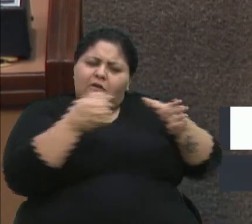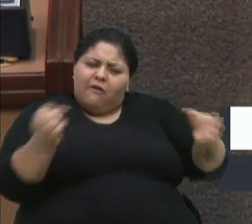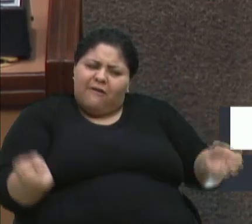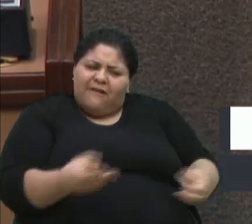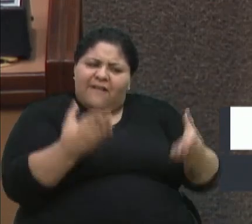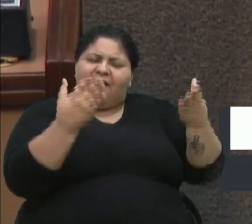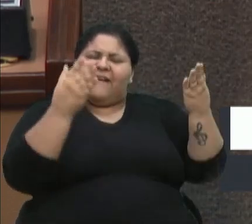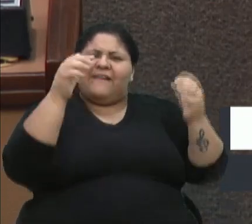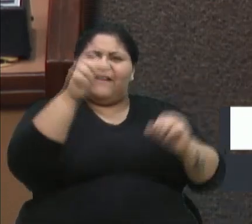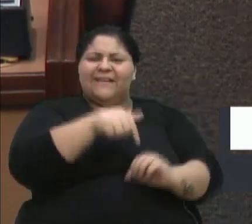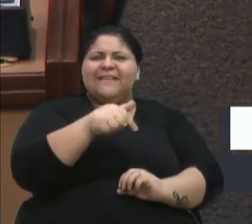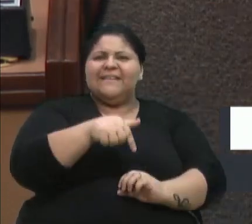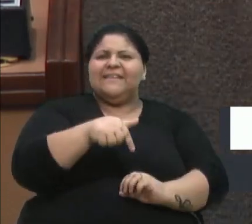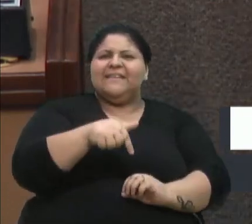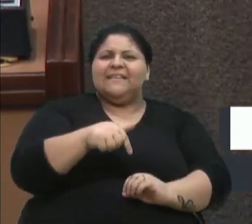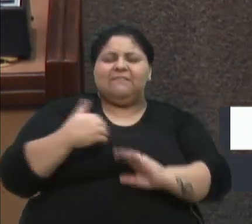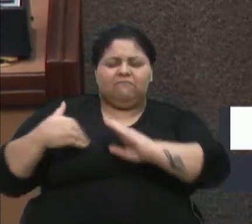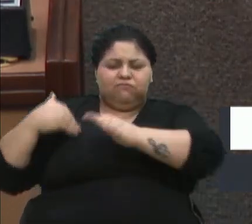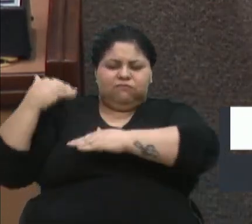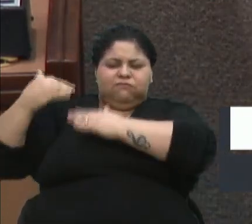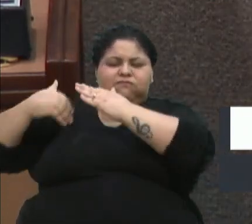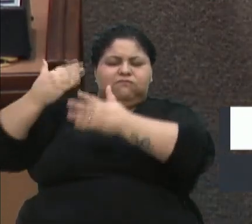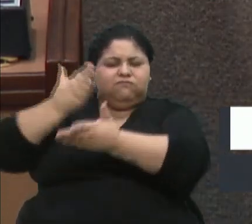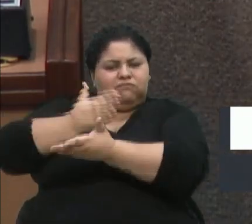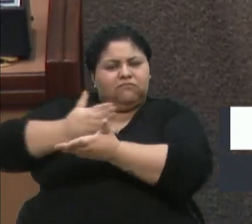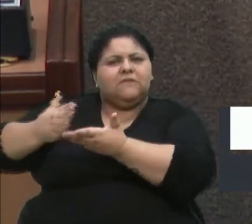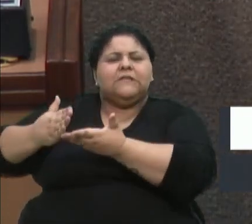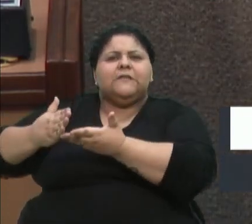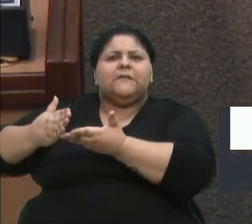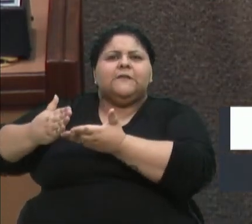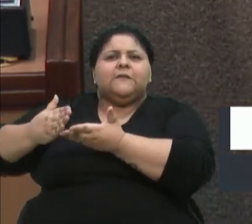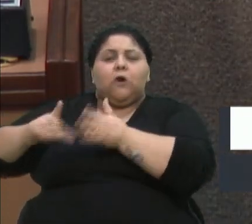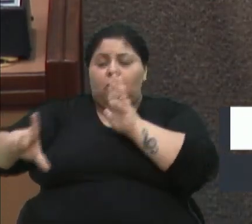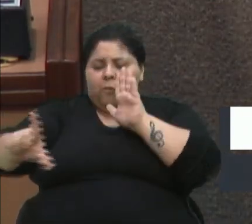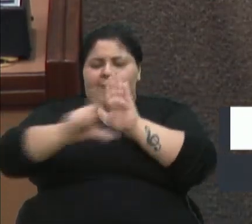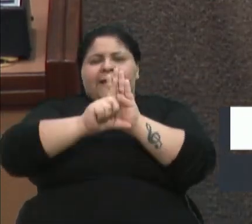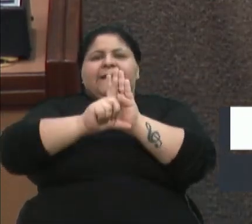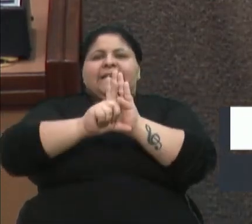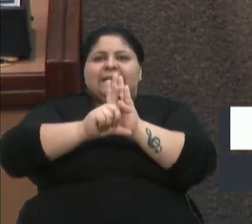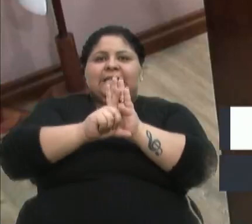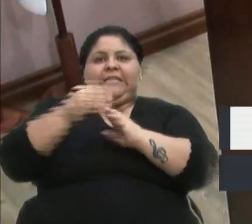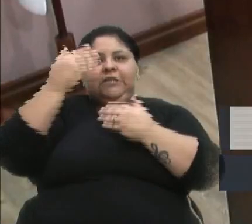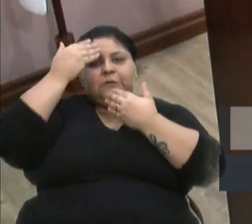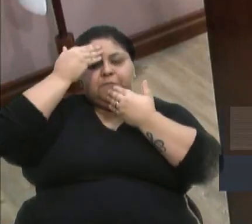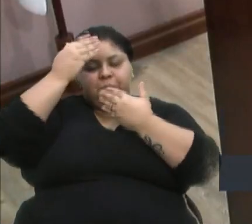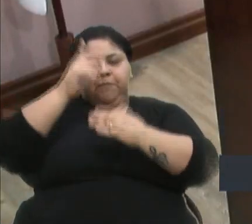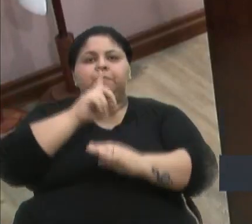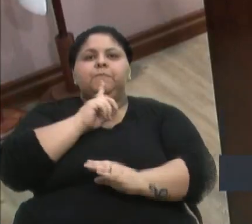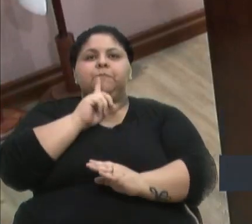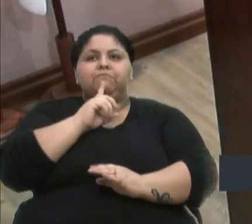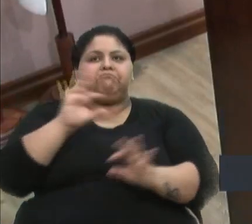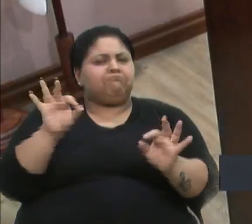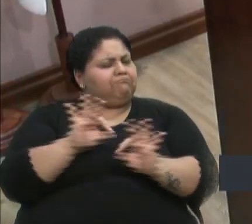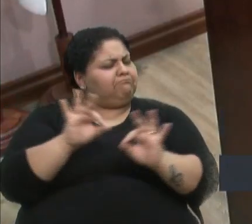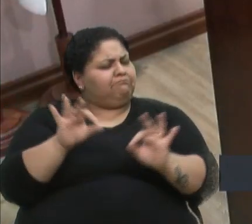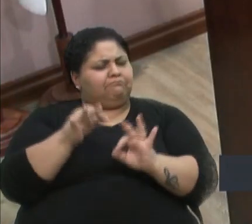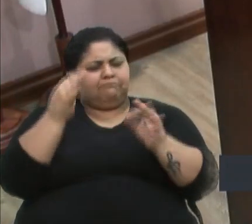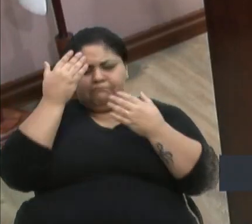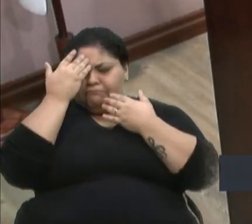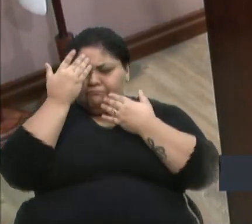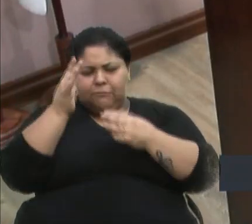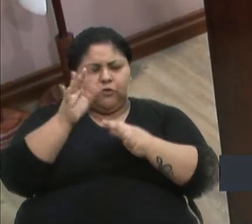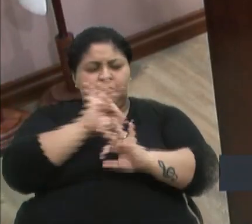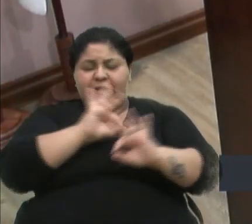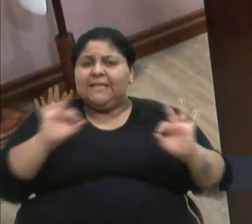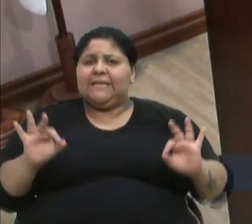aconteceu desde que a meia maratona surgiu como lei. Obrigado, vereador Alberto. Sem dúvida nenhuma, né? A questão